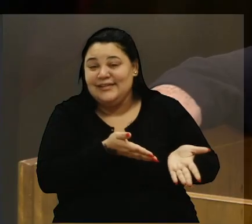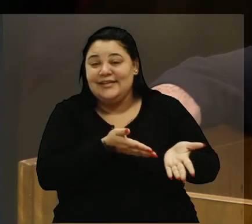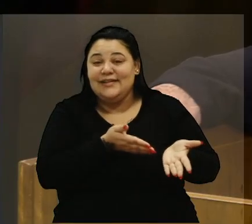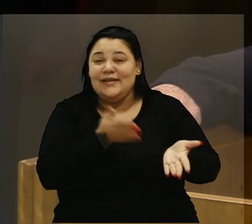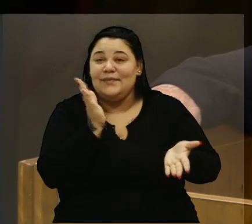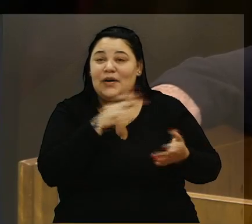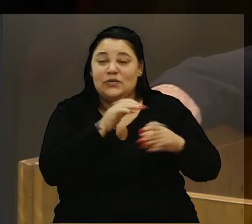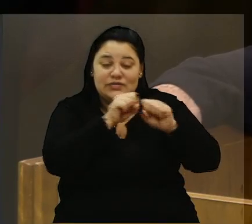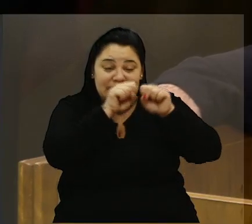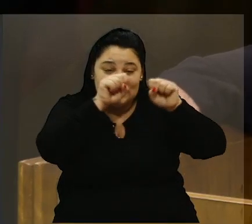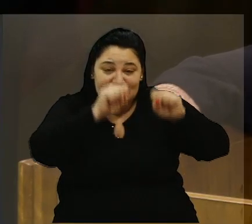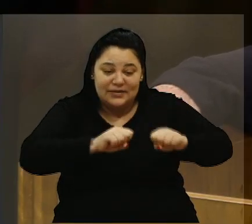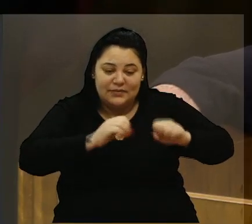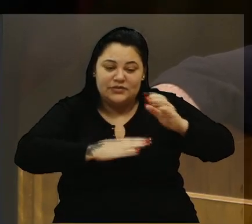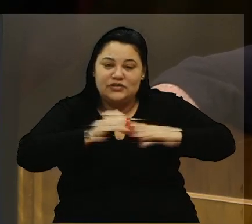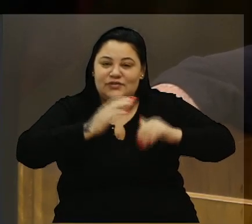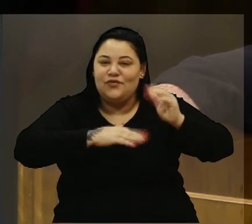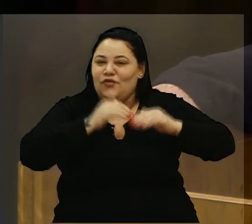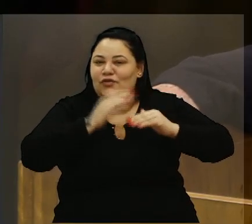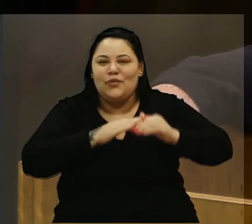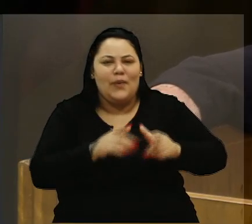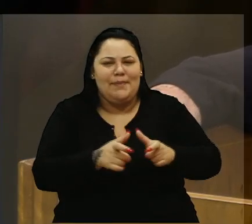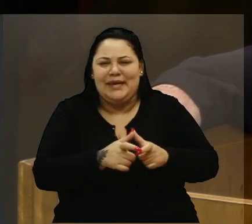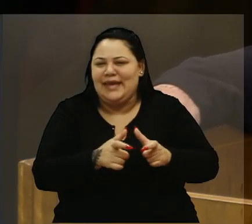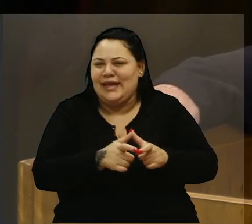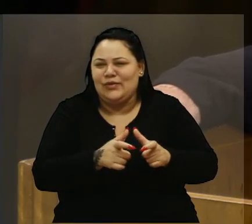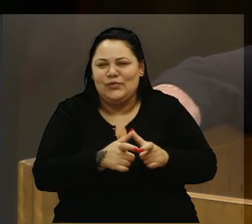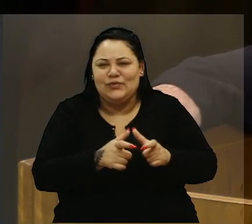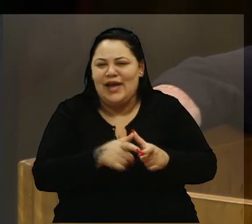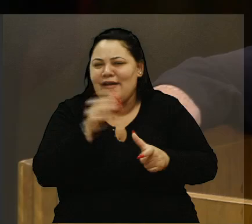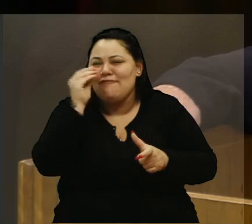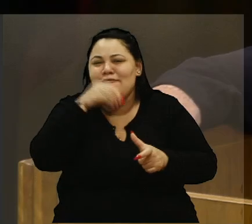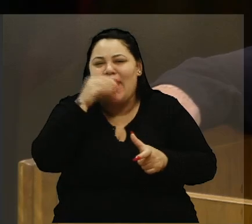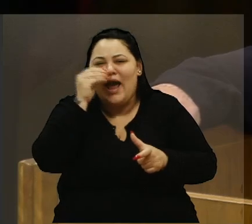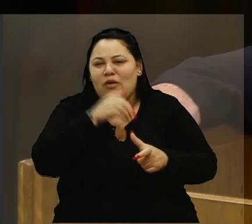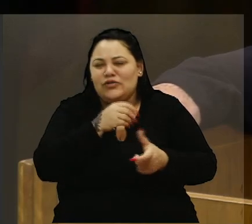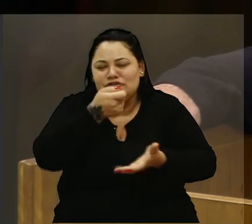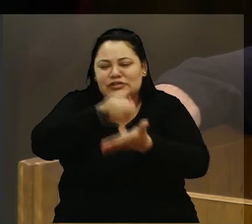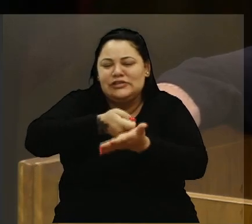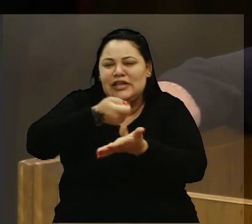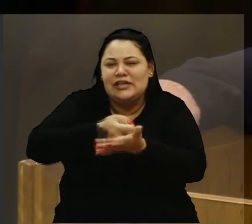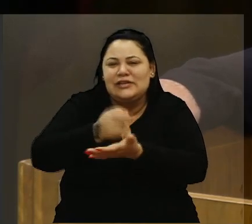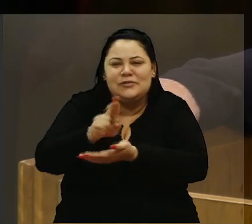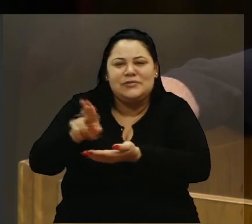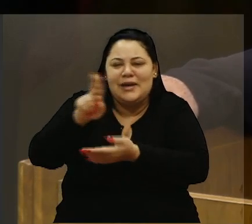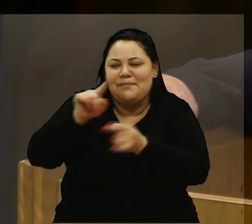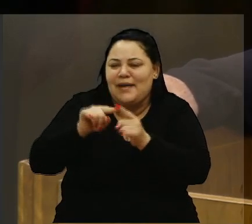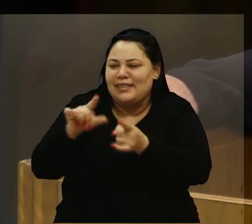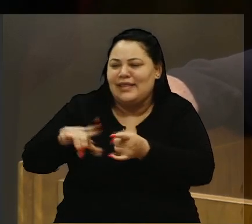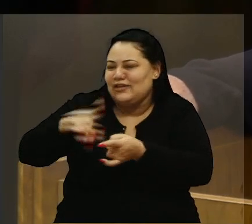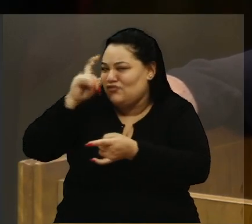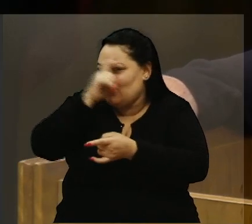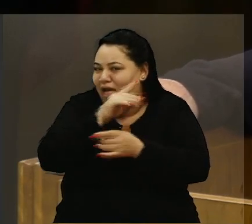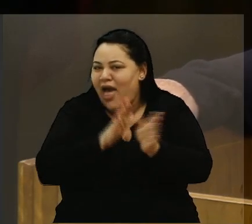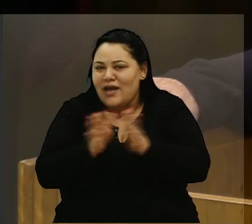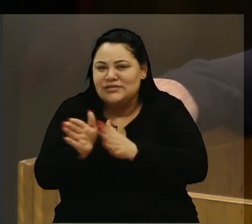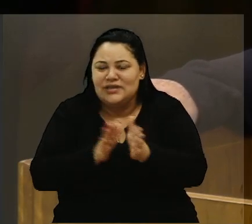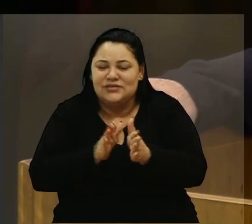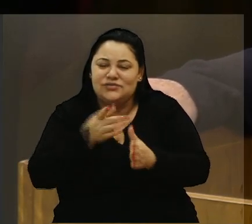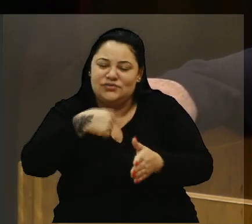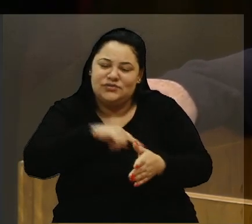software desenvolvido é muito curto, né? A gente tenta usar, mas tem muitas dificuldades, então nós vamos ter que